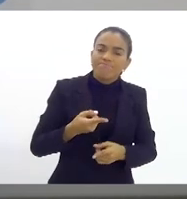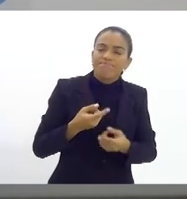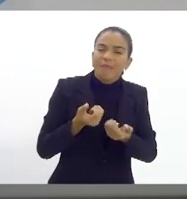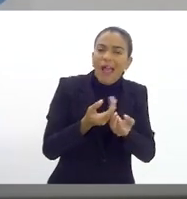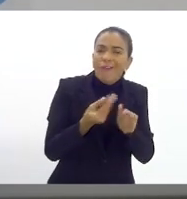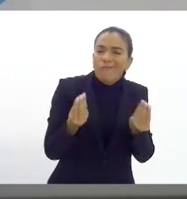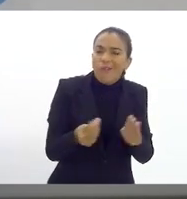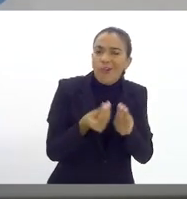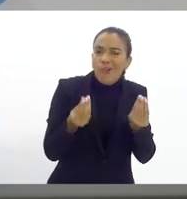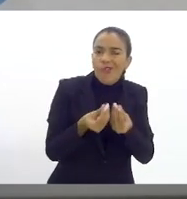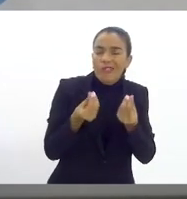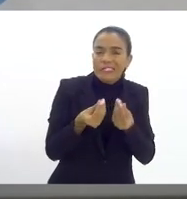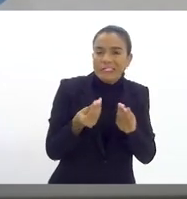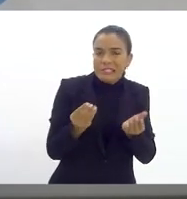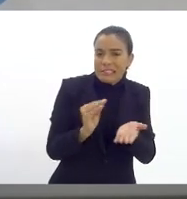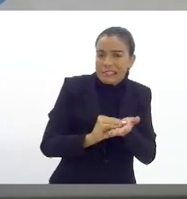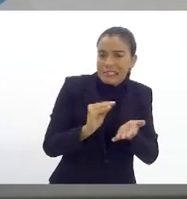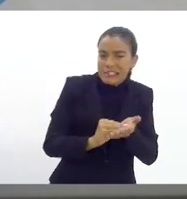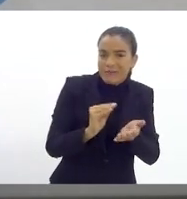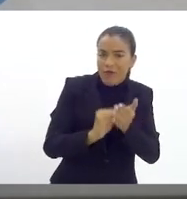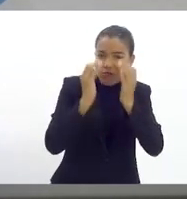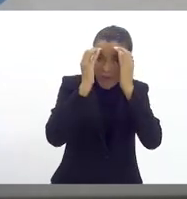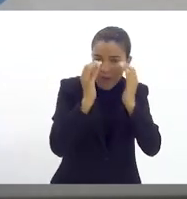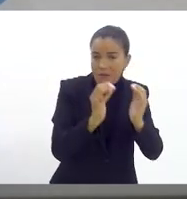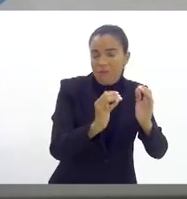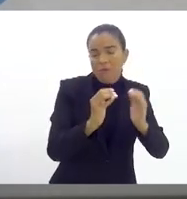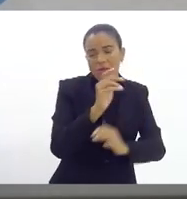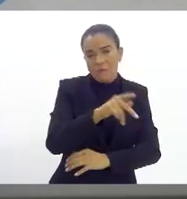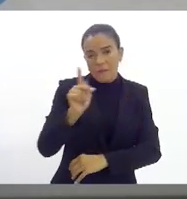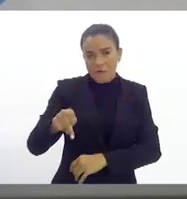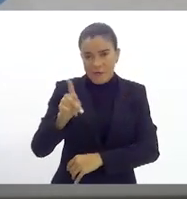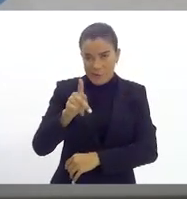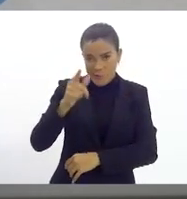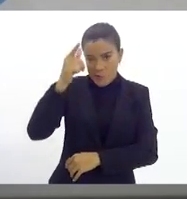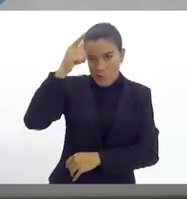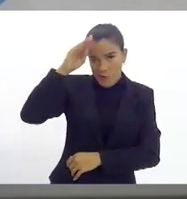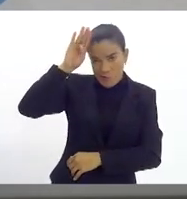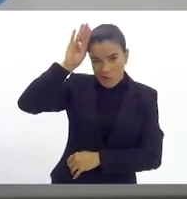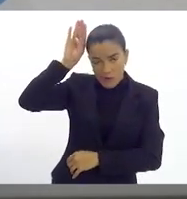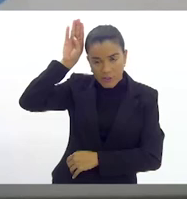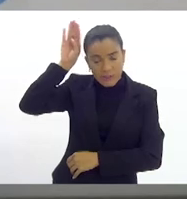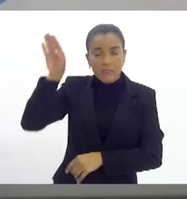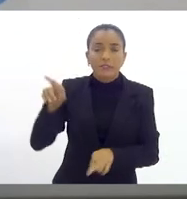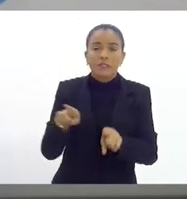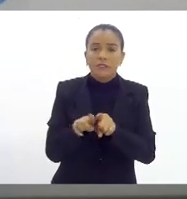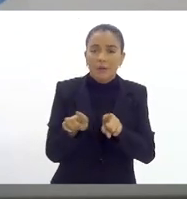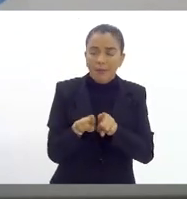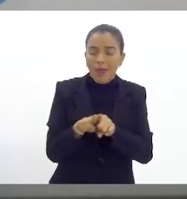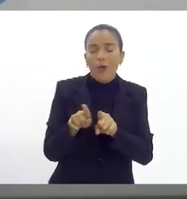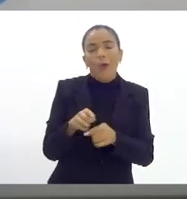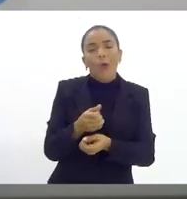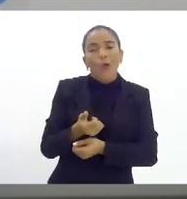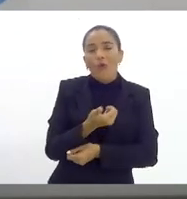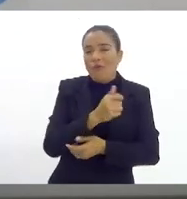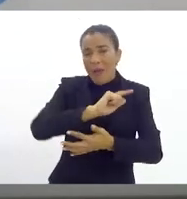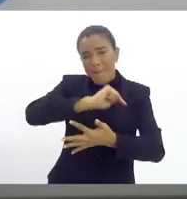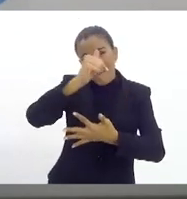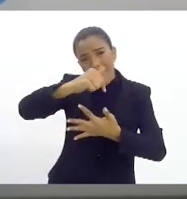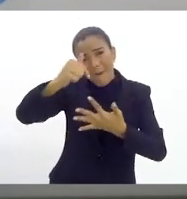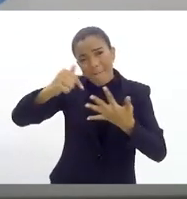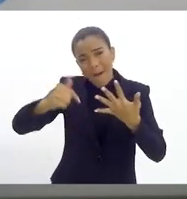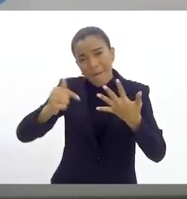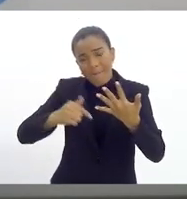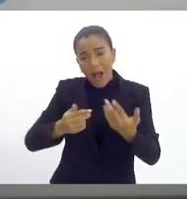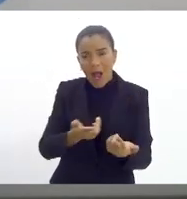vulnerabiliza os profissionais docentes com outro enquadramento enfim e com outras atribuições o